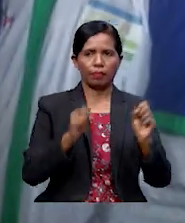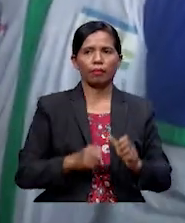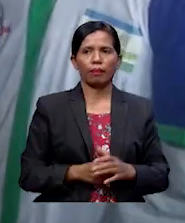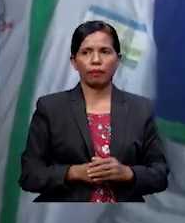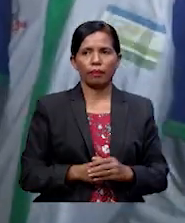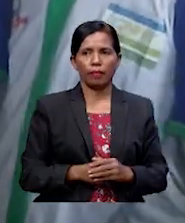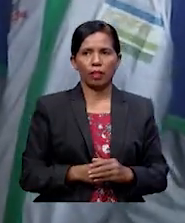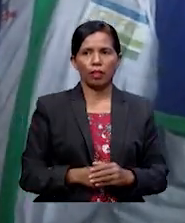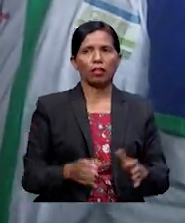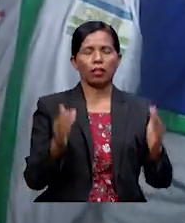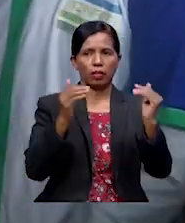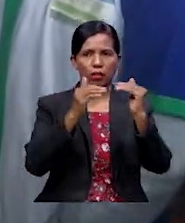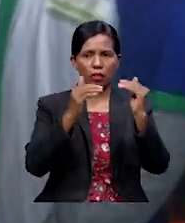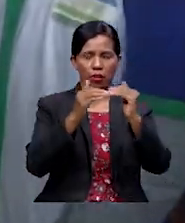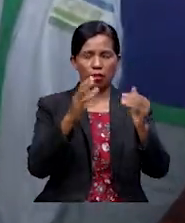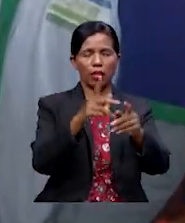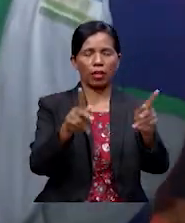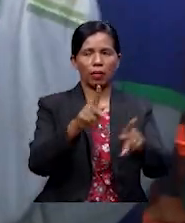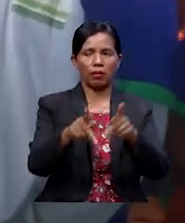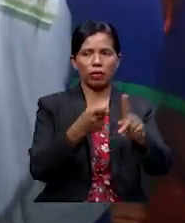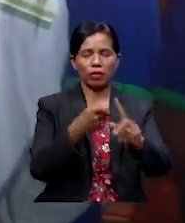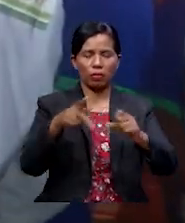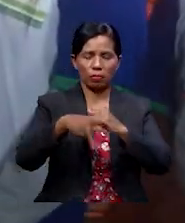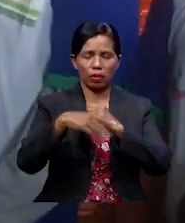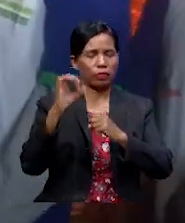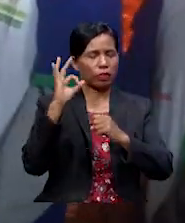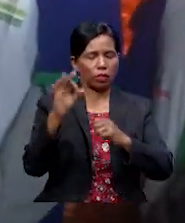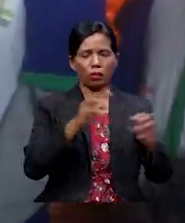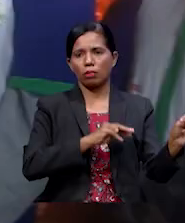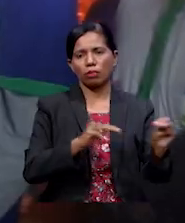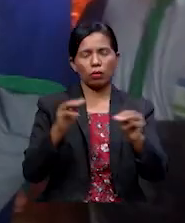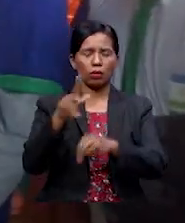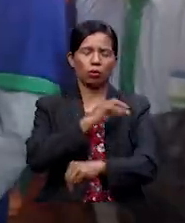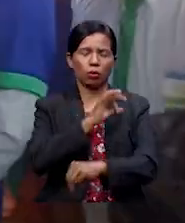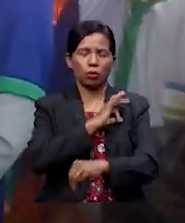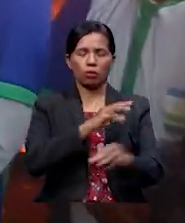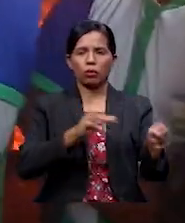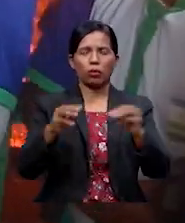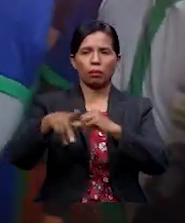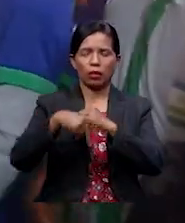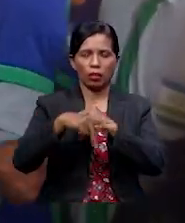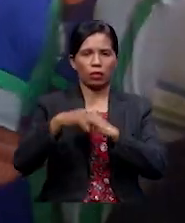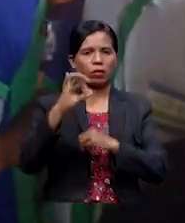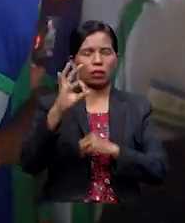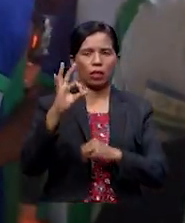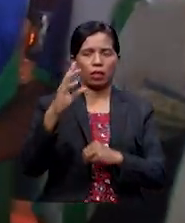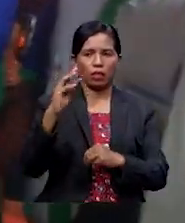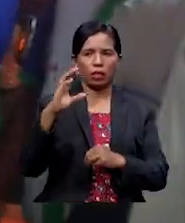E a consolidação, né, mostra militante, o partido Fretilin, no conto, afilia para o partido CNRT. Partido